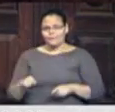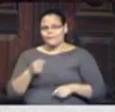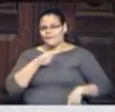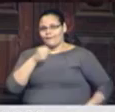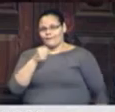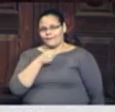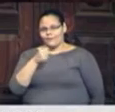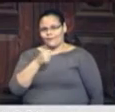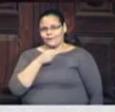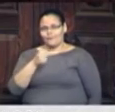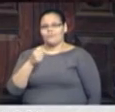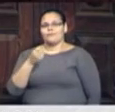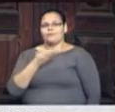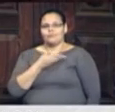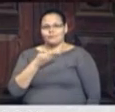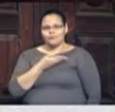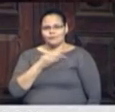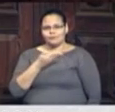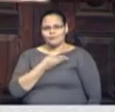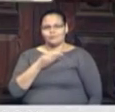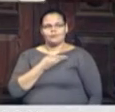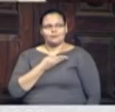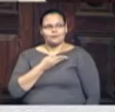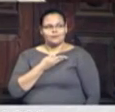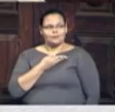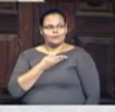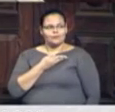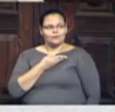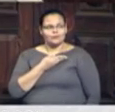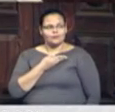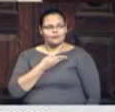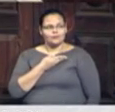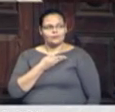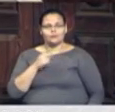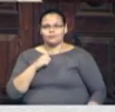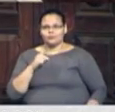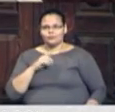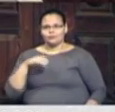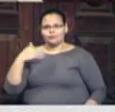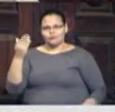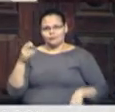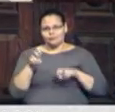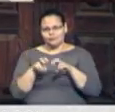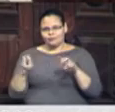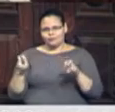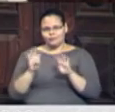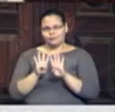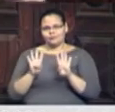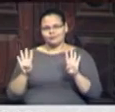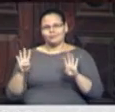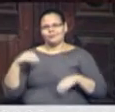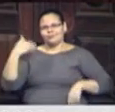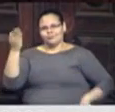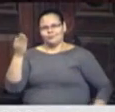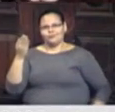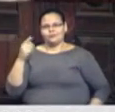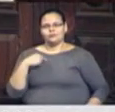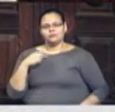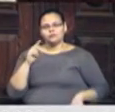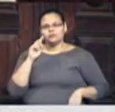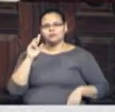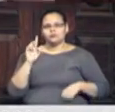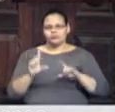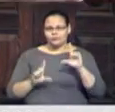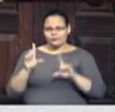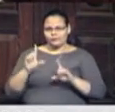imprensa, companheiros e companheiras que ocupam as dependências da galeria, aqueles que nos assistem pela